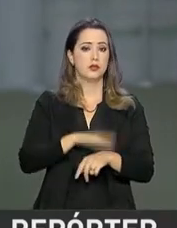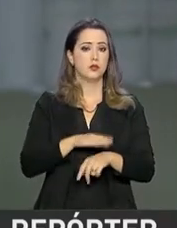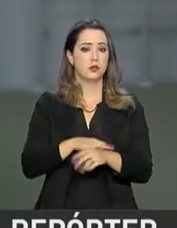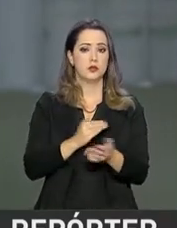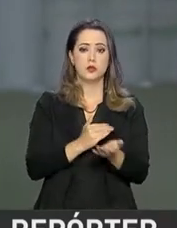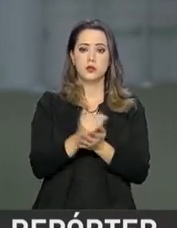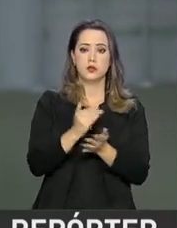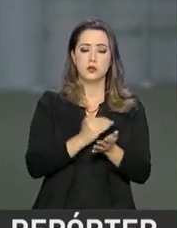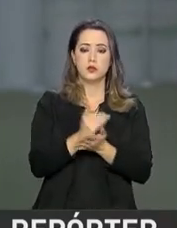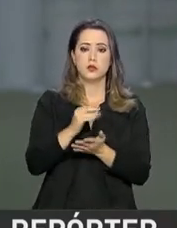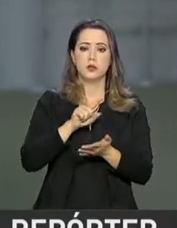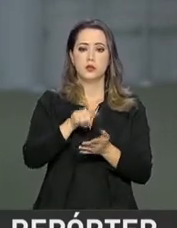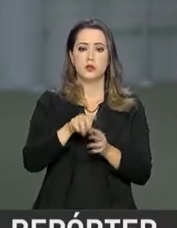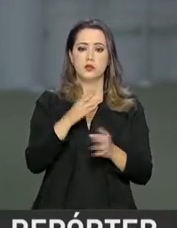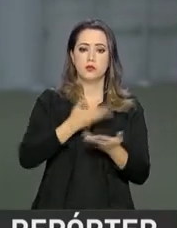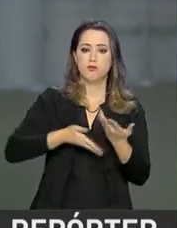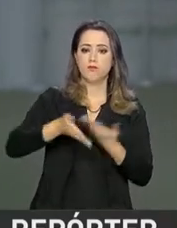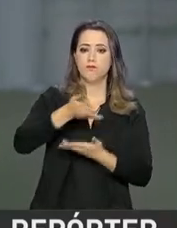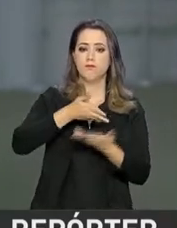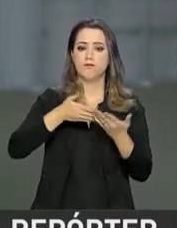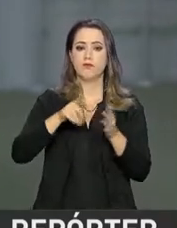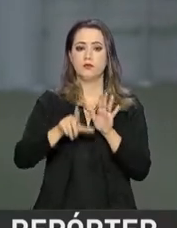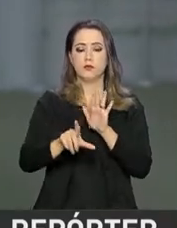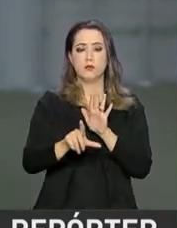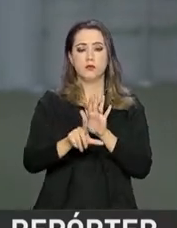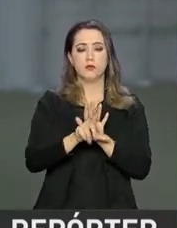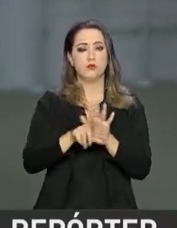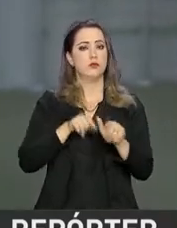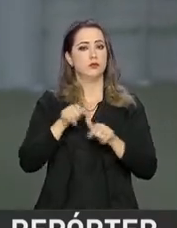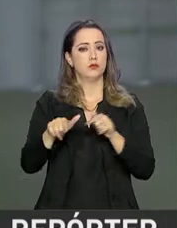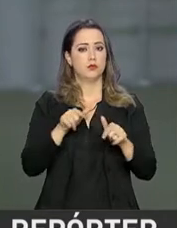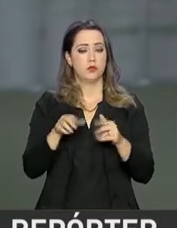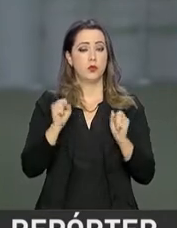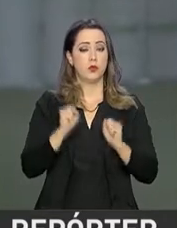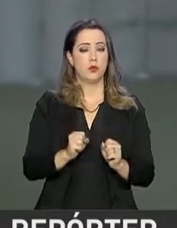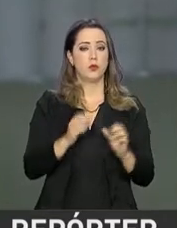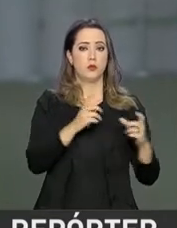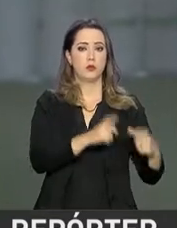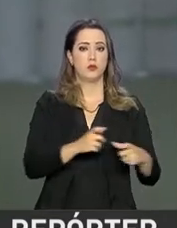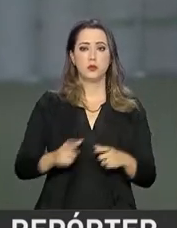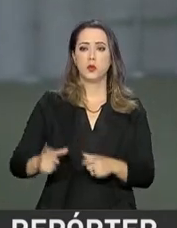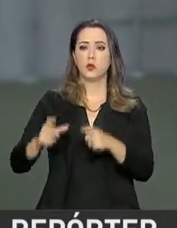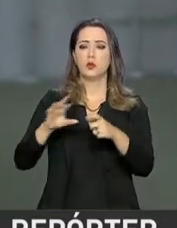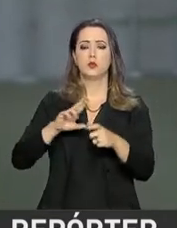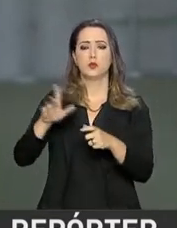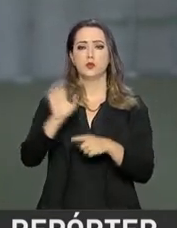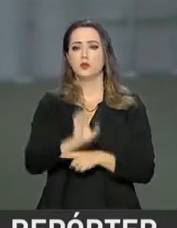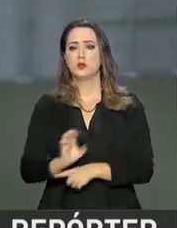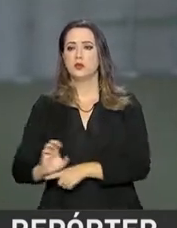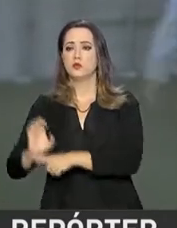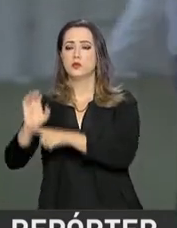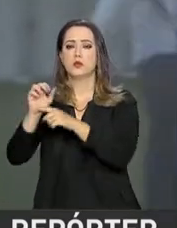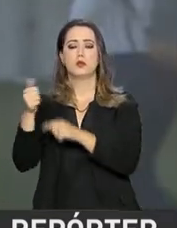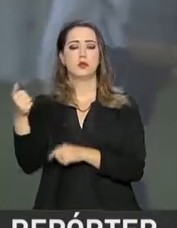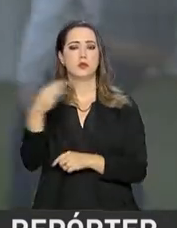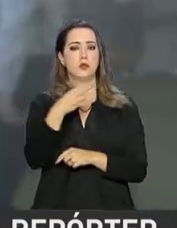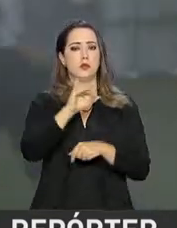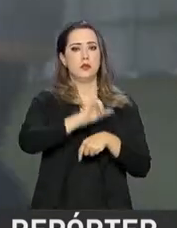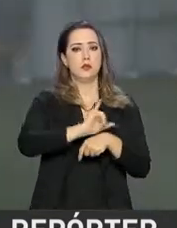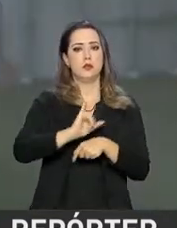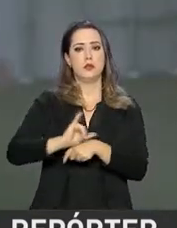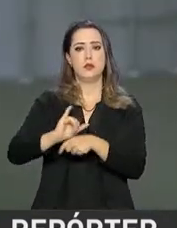jornadas brasileiras de relações de trabalho elas vão percorrer o país vão passar por 13 capitais